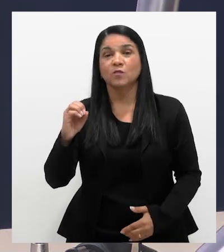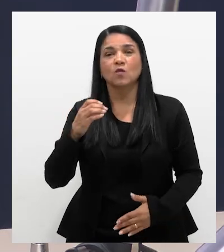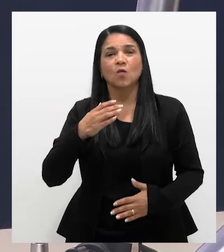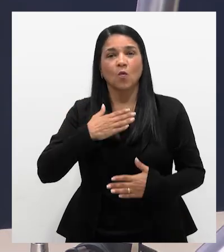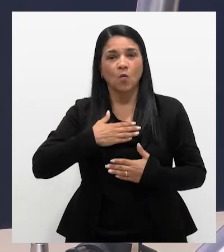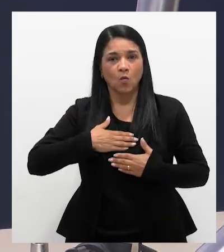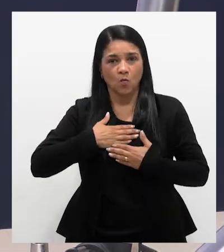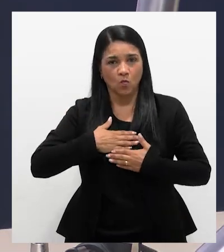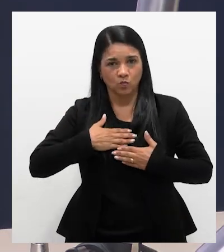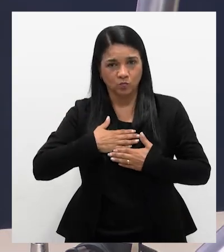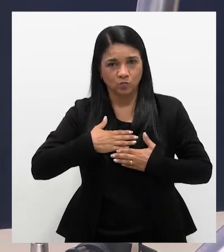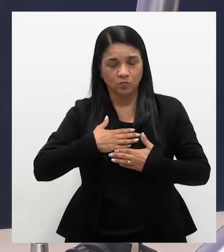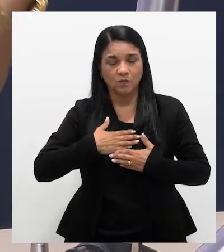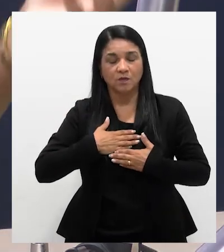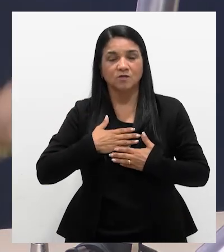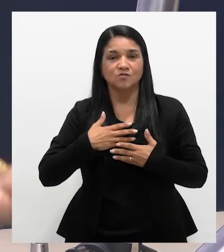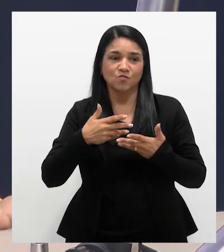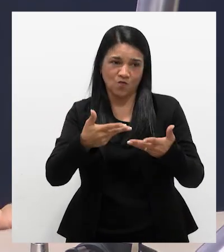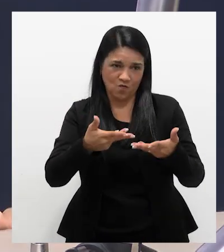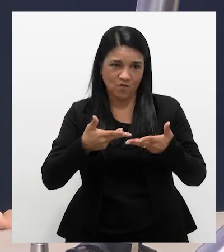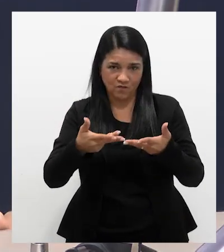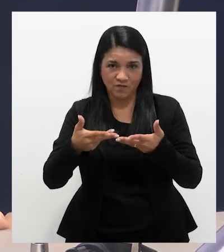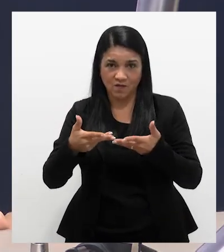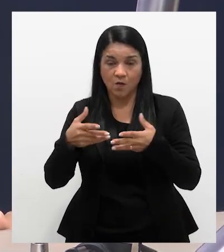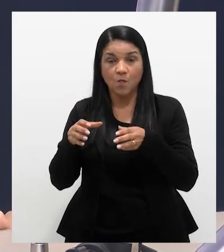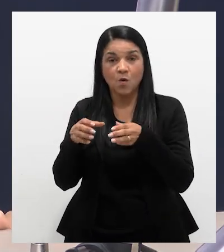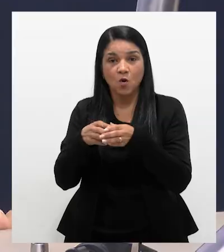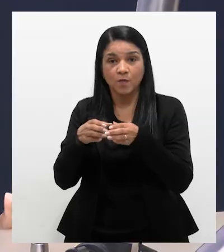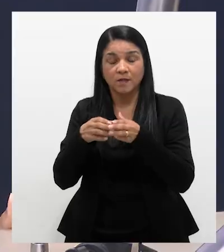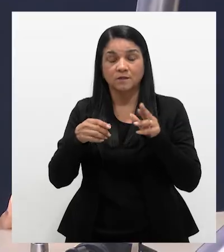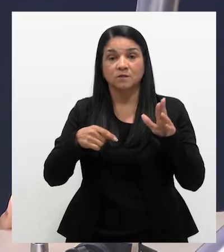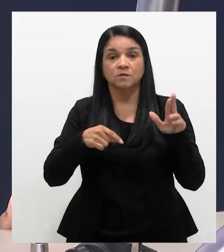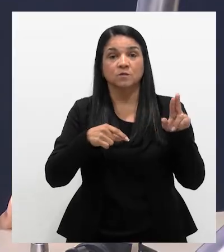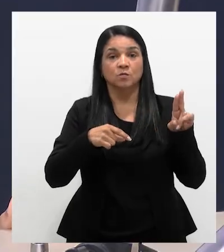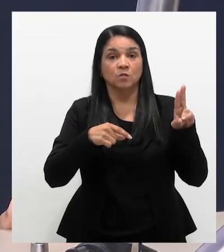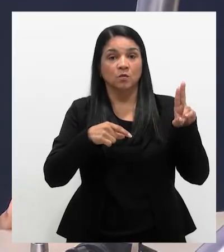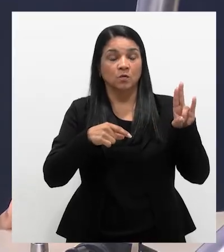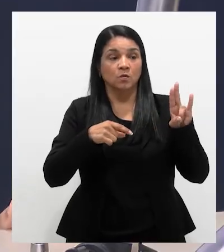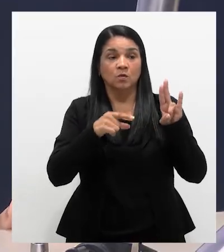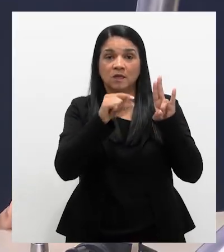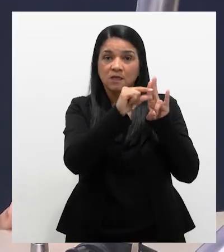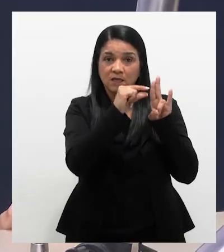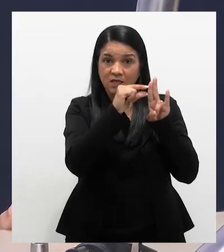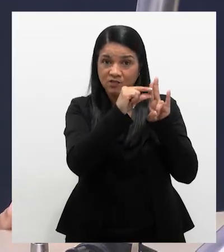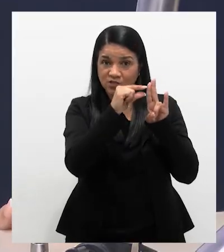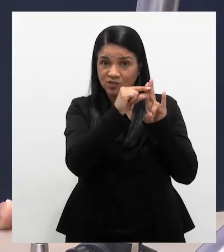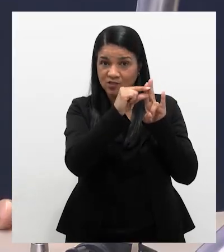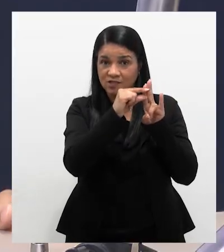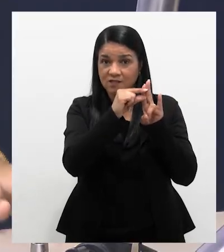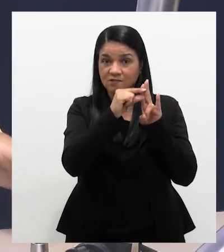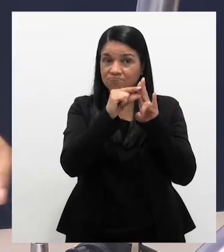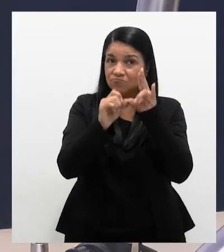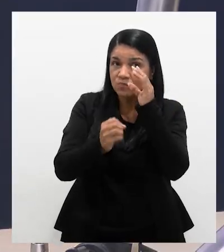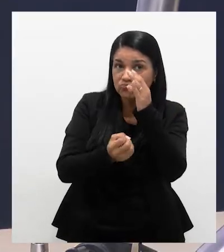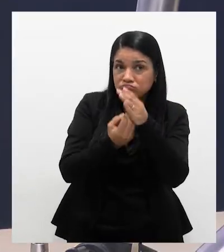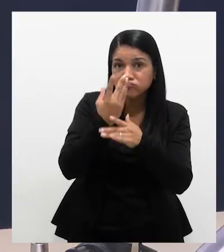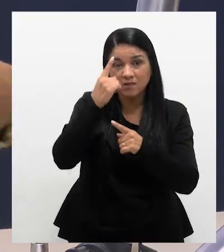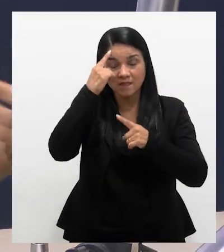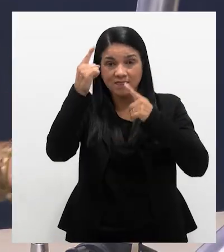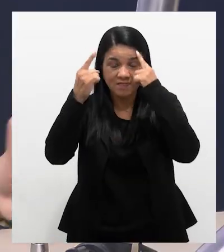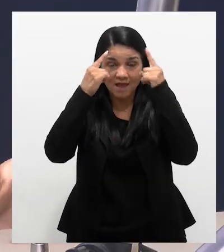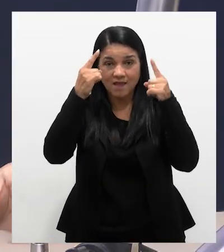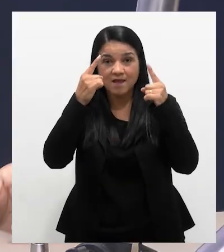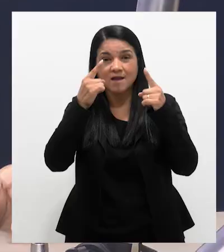também de, aqui fica um convite também, eu tenho essa comunidade no LinkedIn que surgiu de uma ideia e eu gostaria que